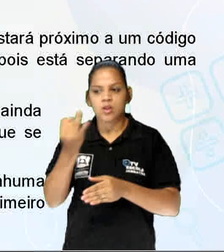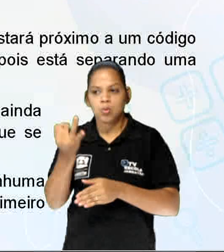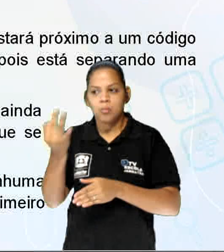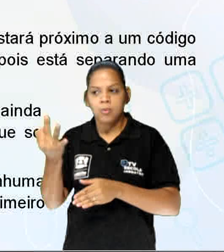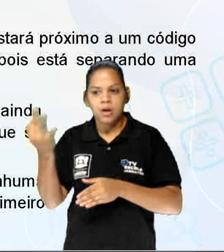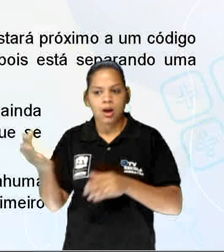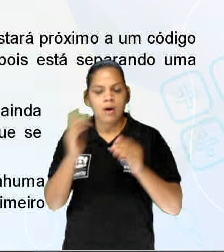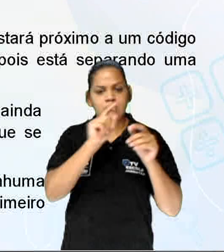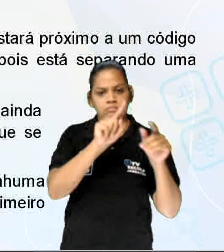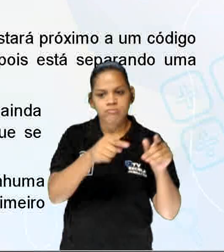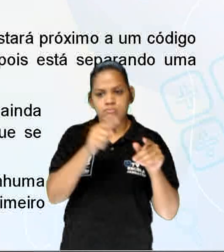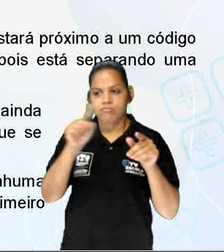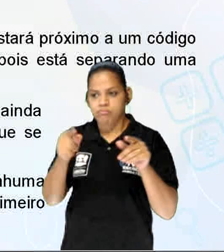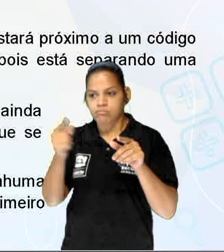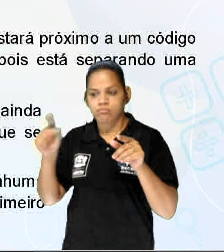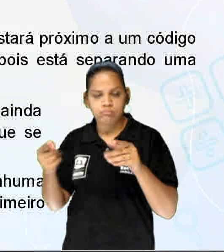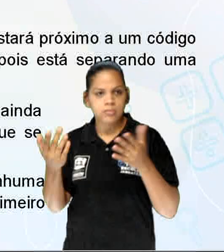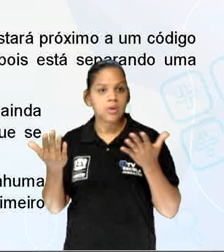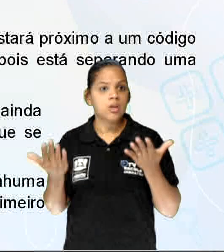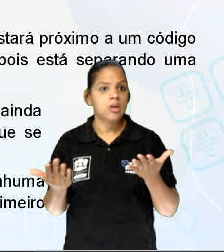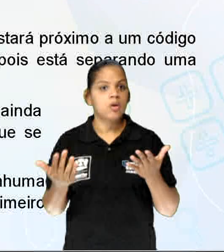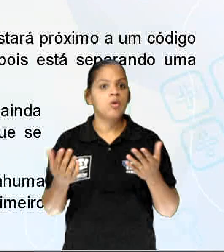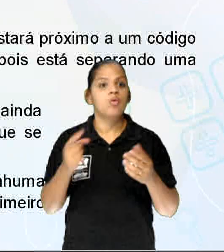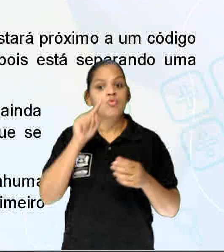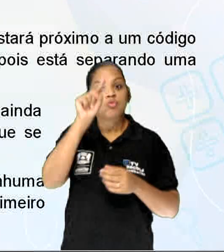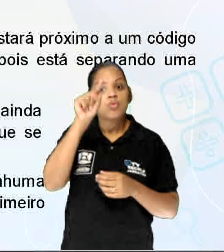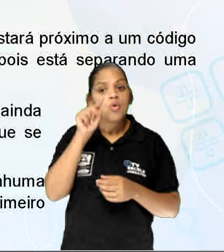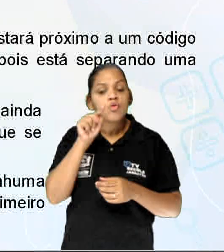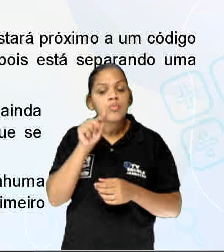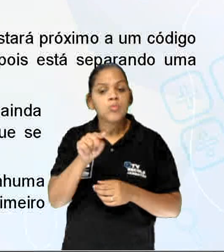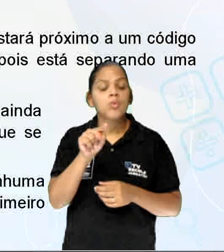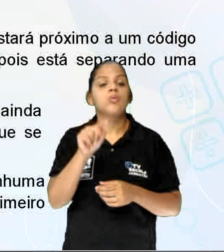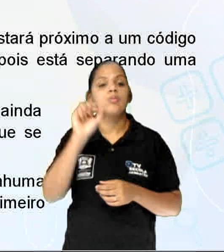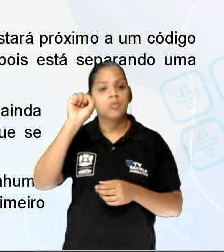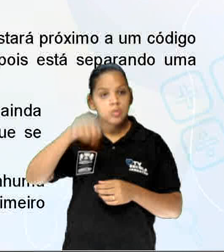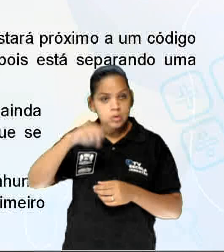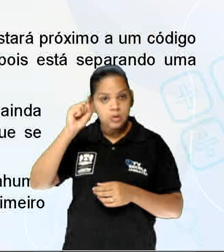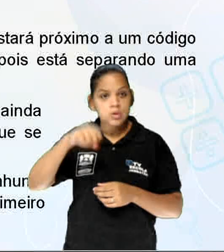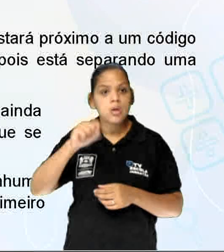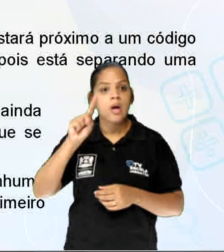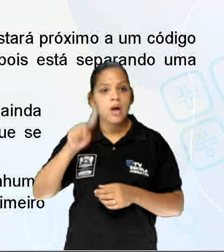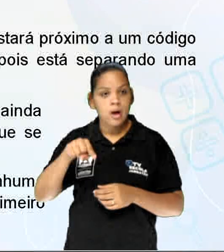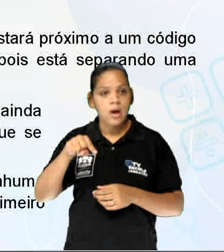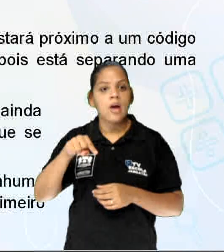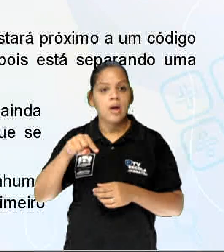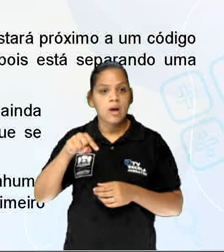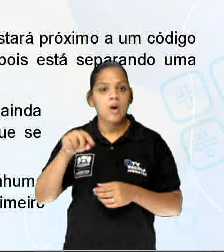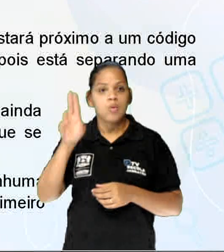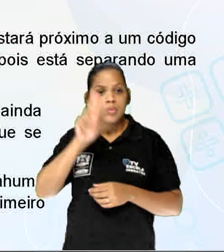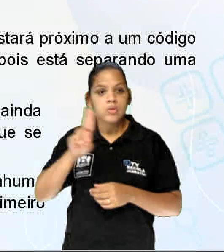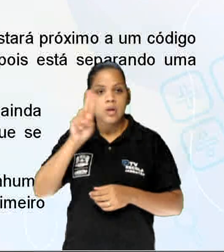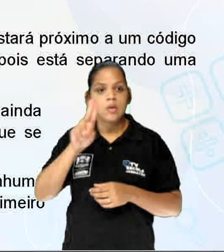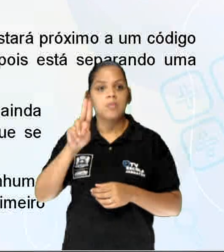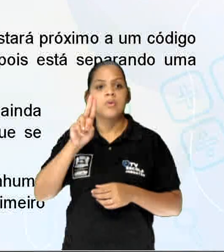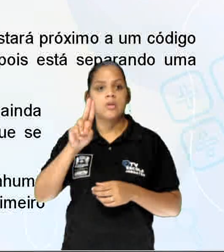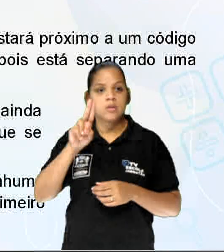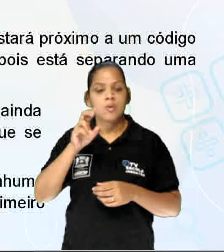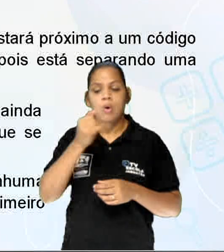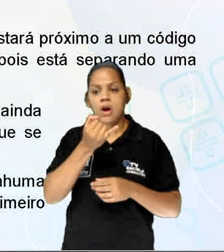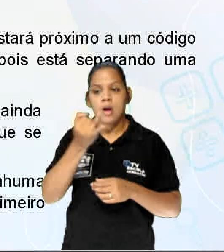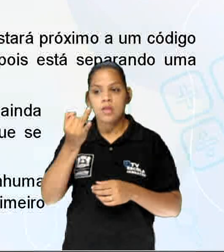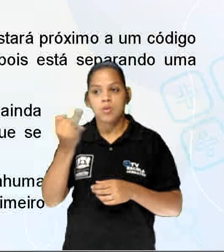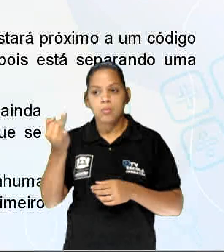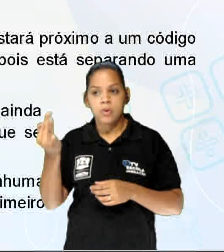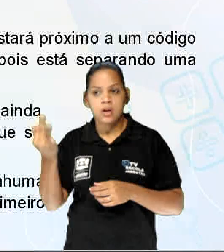pontos, normalmente sim, eles são utilizados para trazer uma enumeração de fatores.